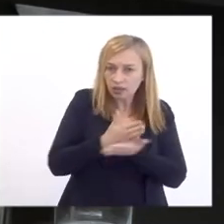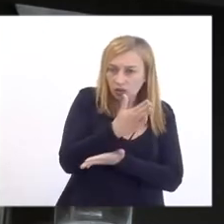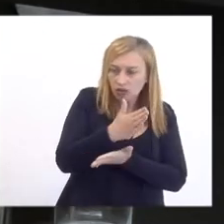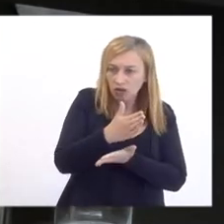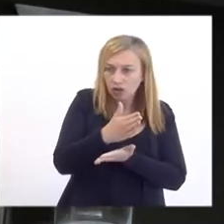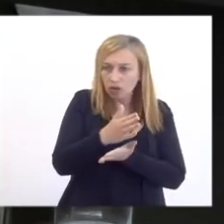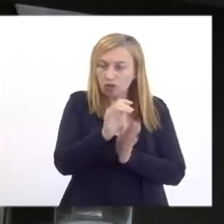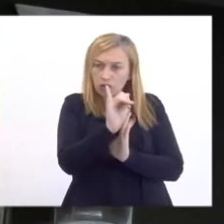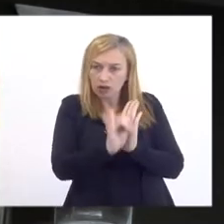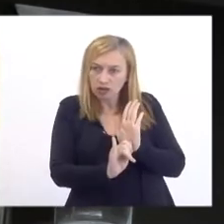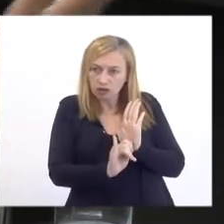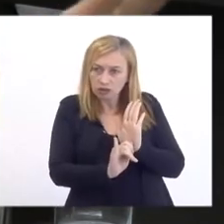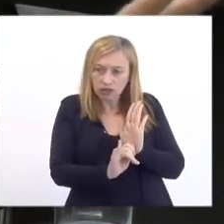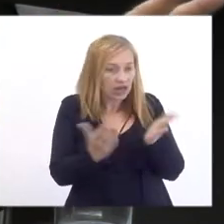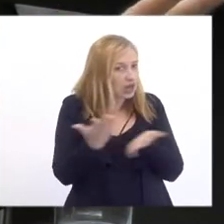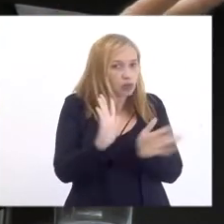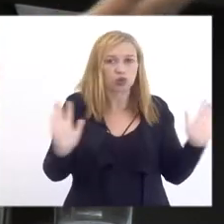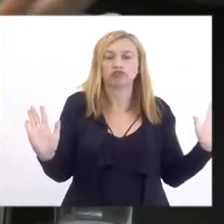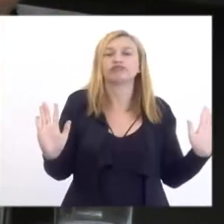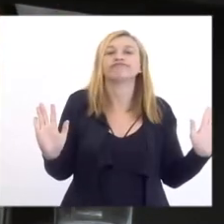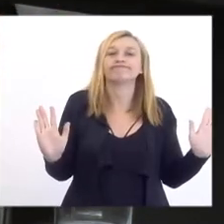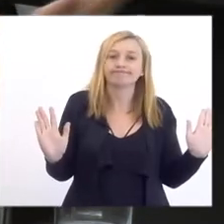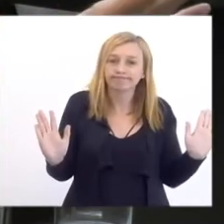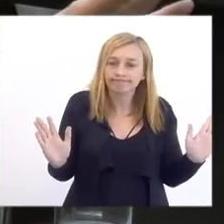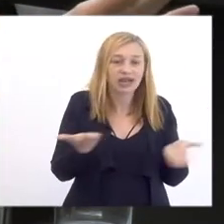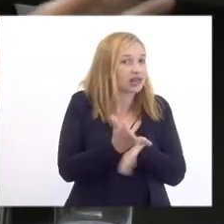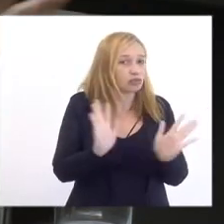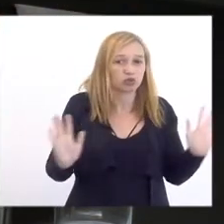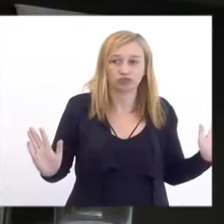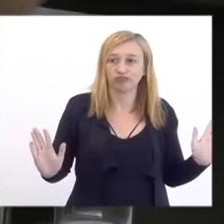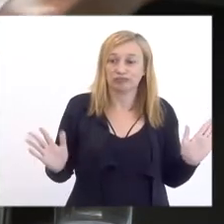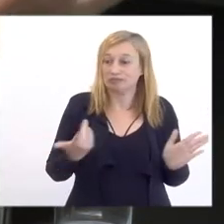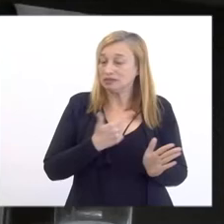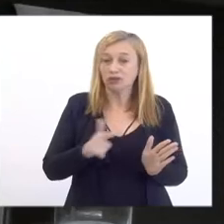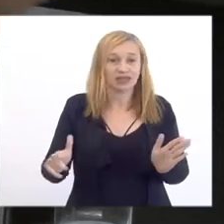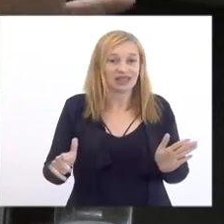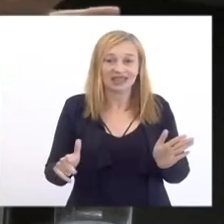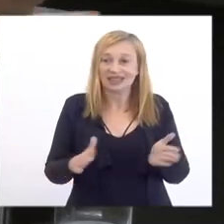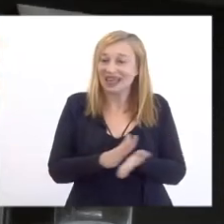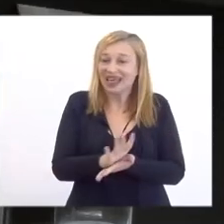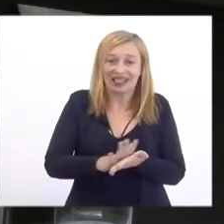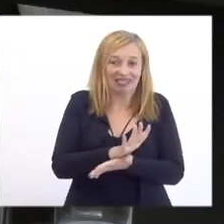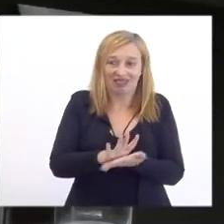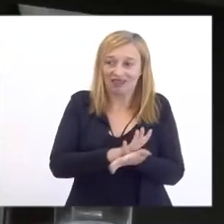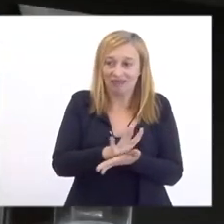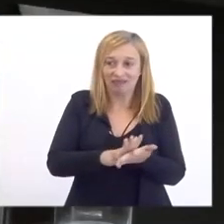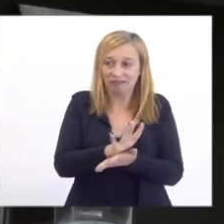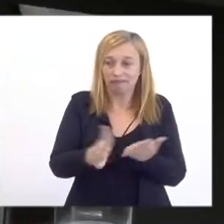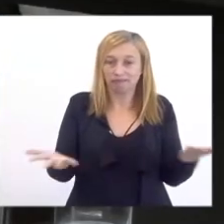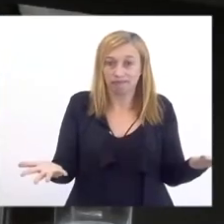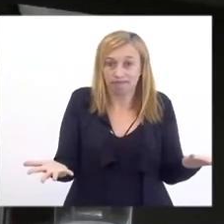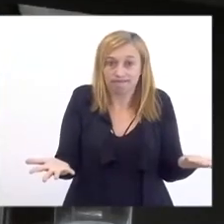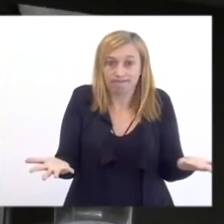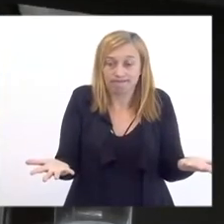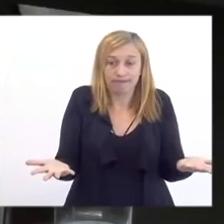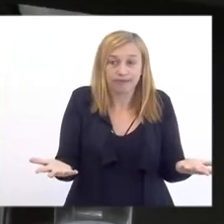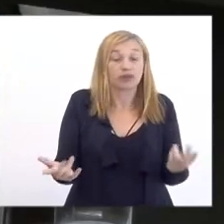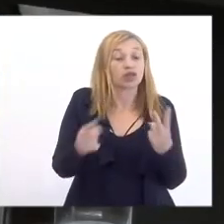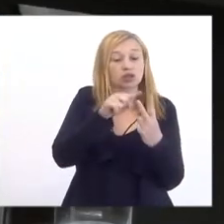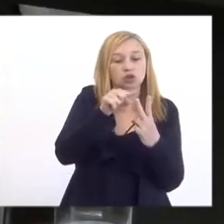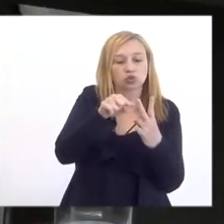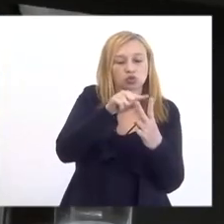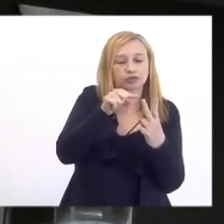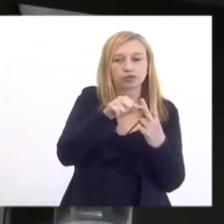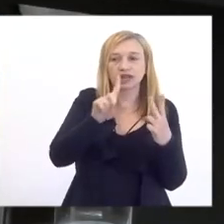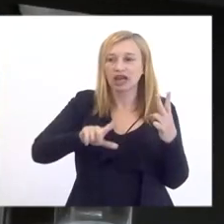relatório, a CPI acabou. Acabou. Não tem mais prazo, não tem mais nada. Bom, então tem duas